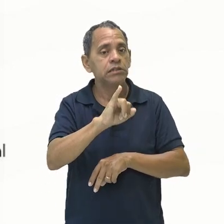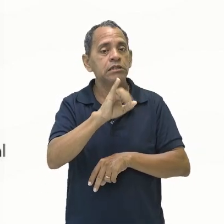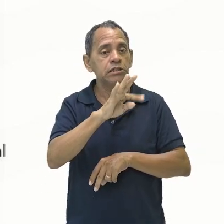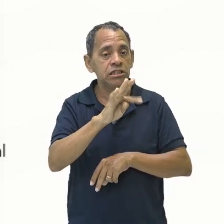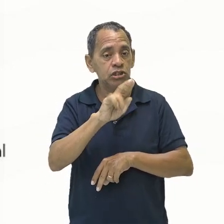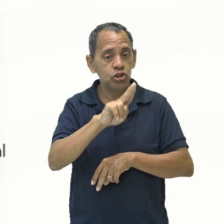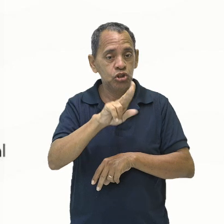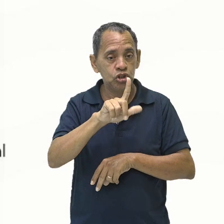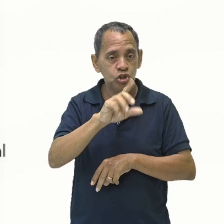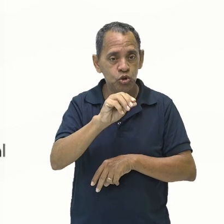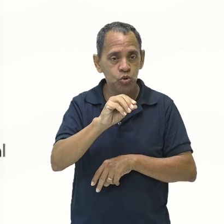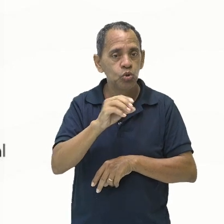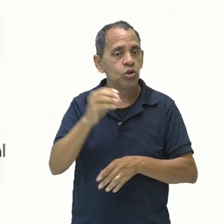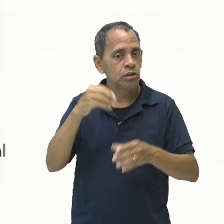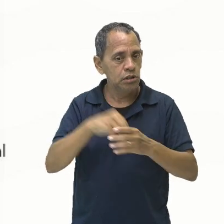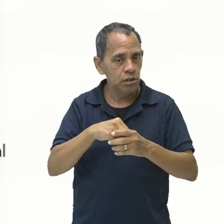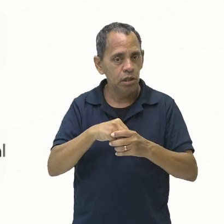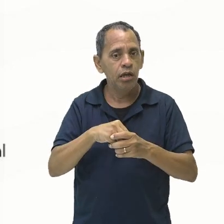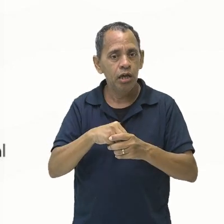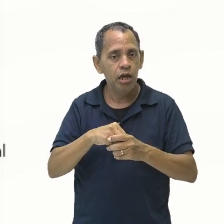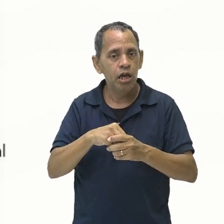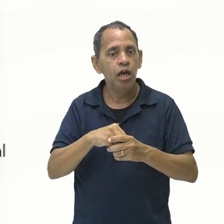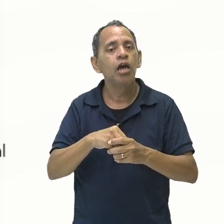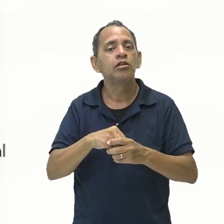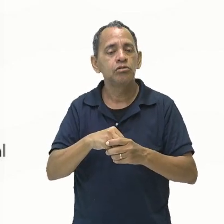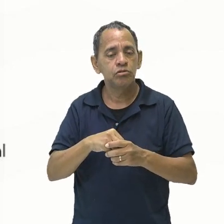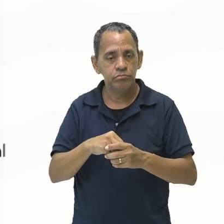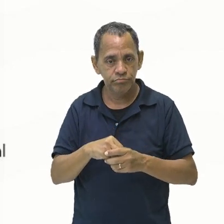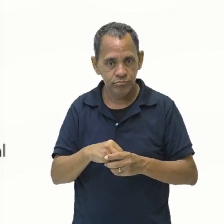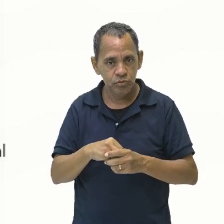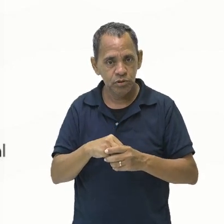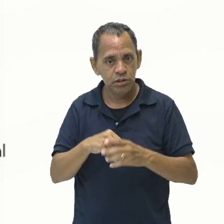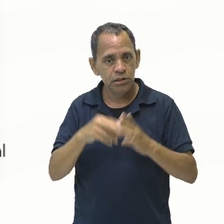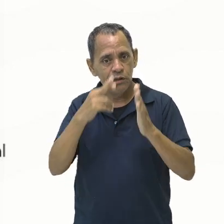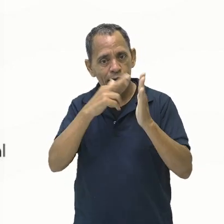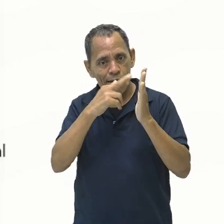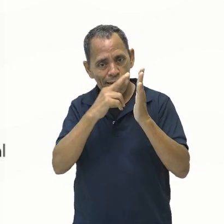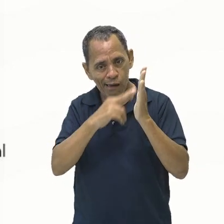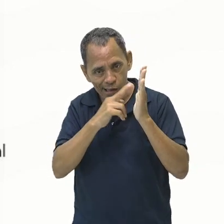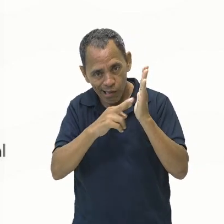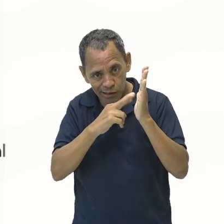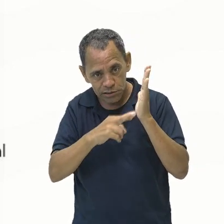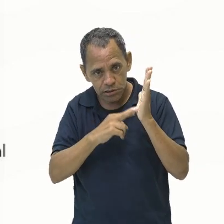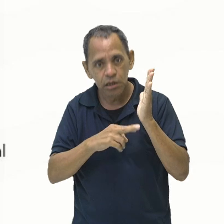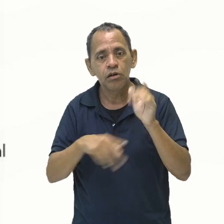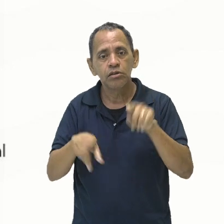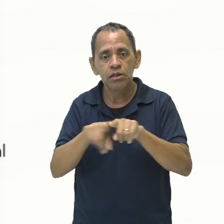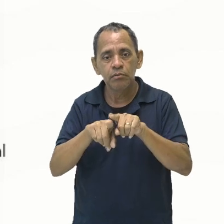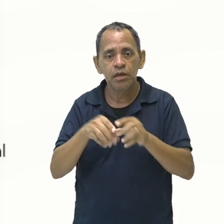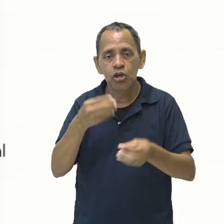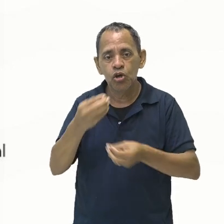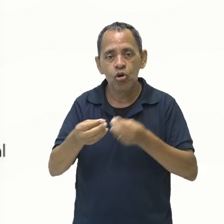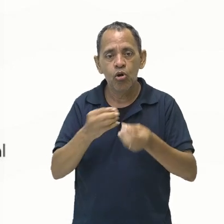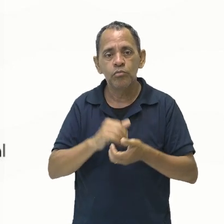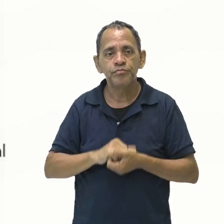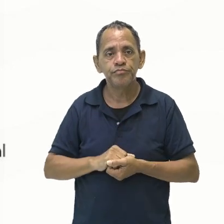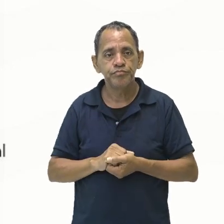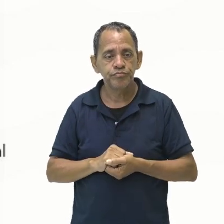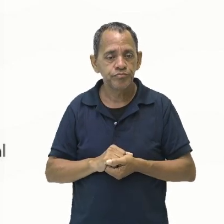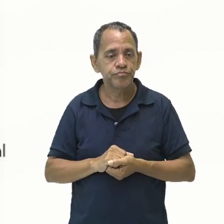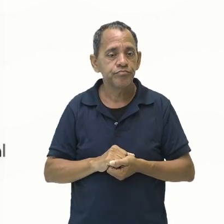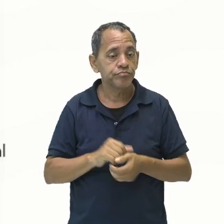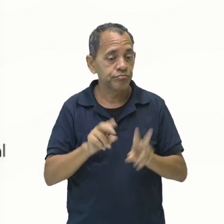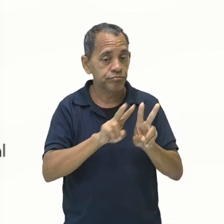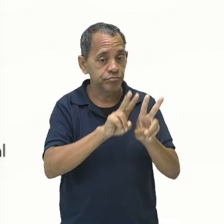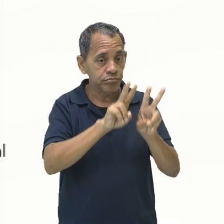a redação, mostrando o assunto e o posicionamento do texto. Então, o título ele traz, né? Mostrando aqui o